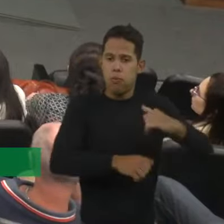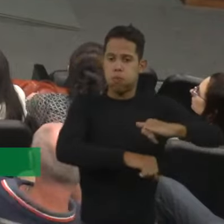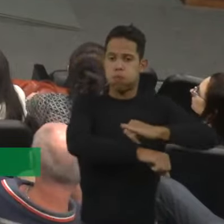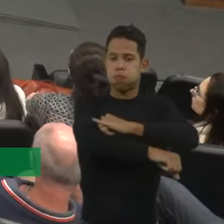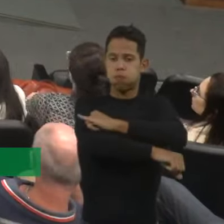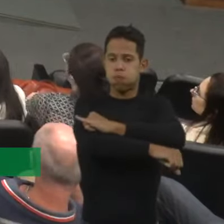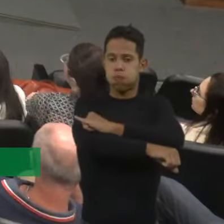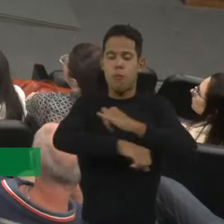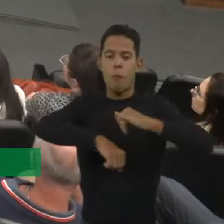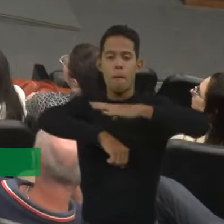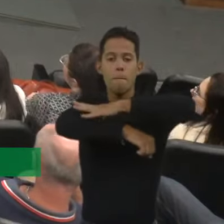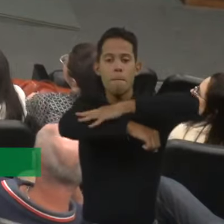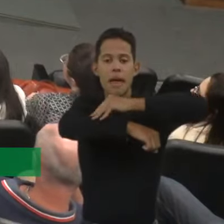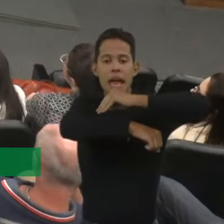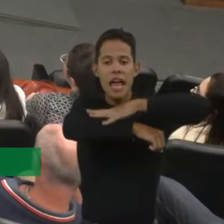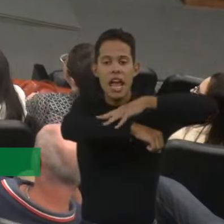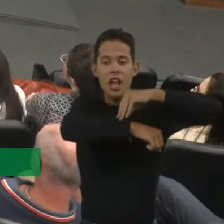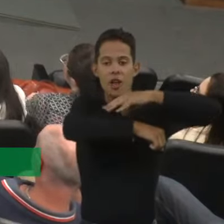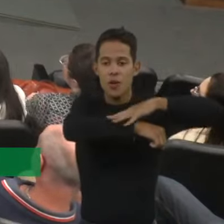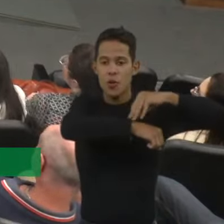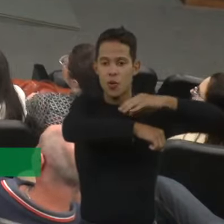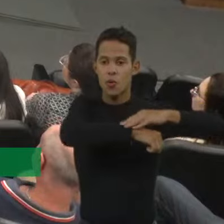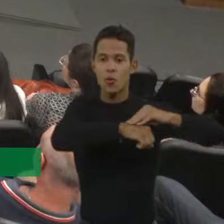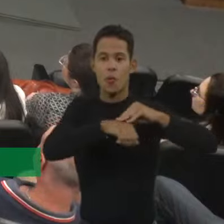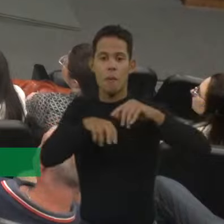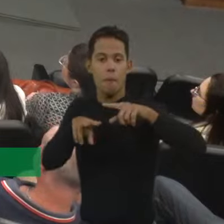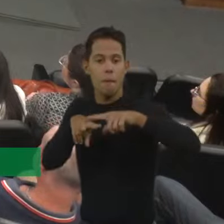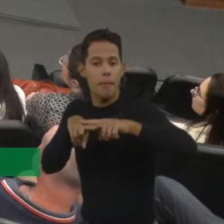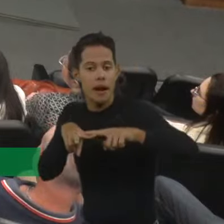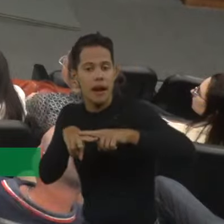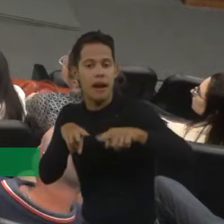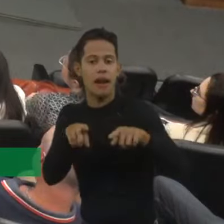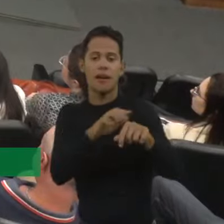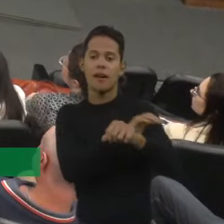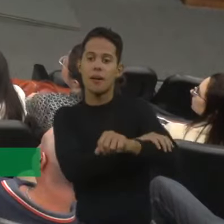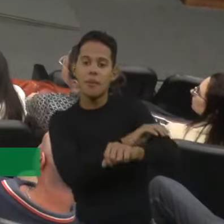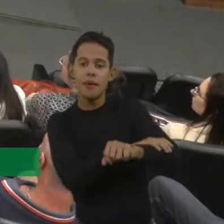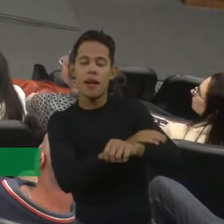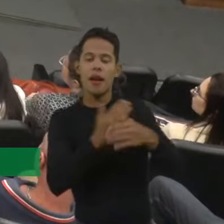pernas, nos braços. Sem contar ainda efeitos como